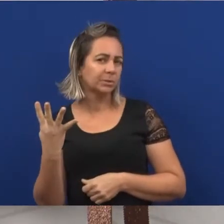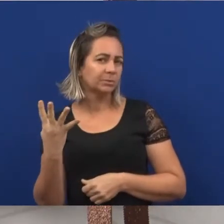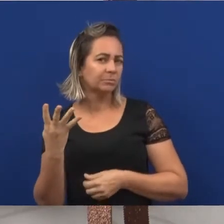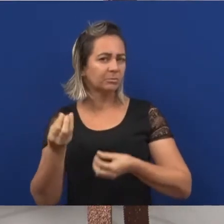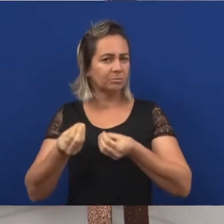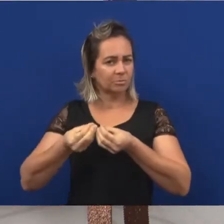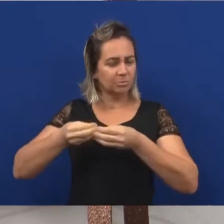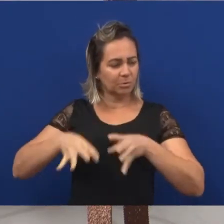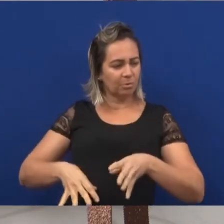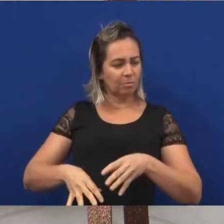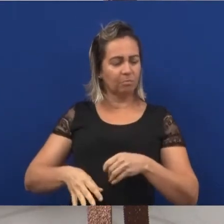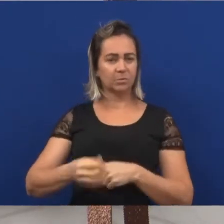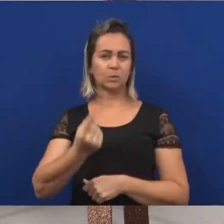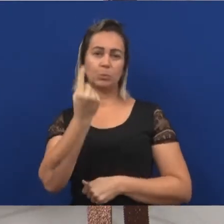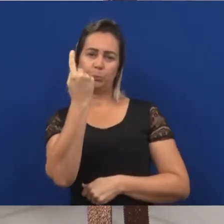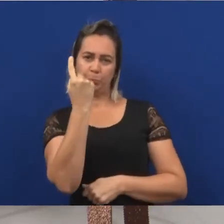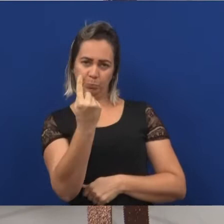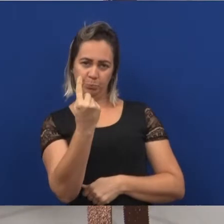Um